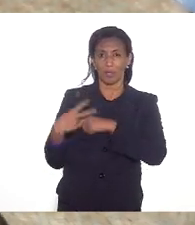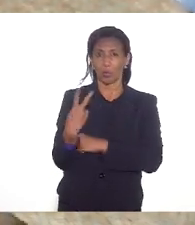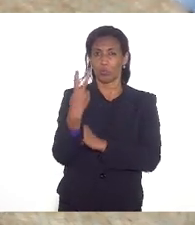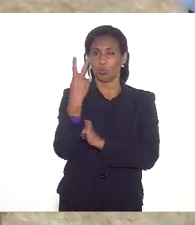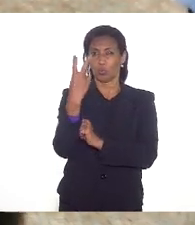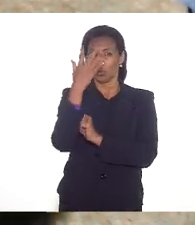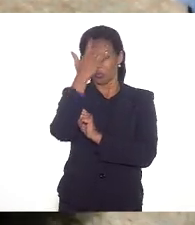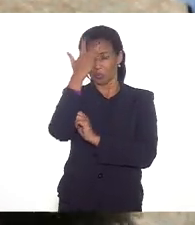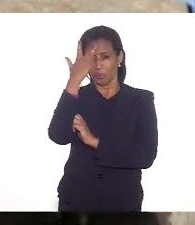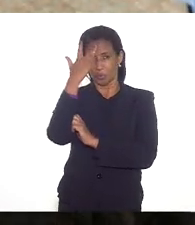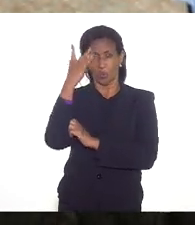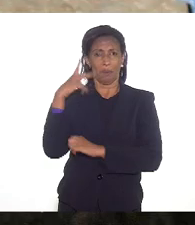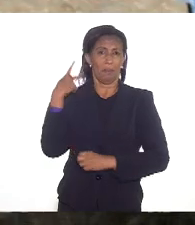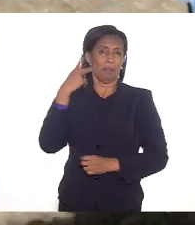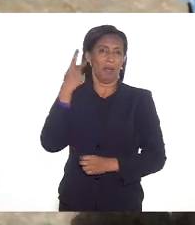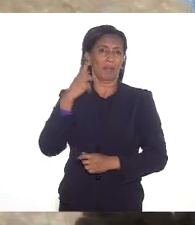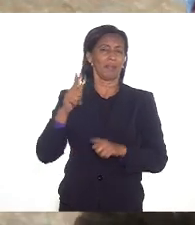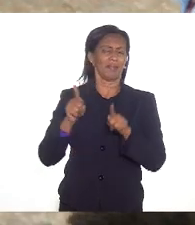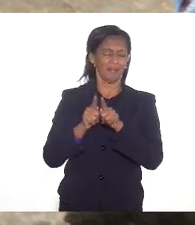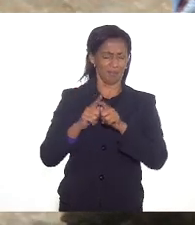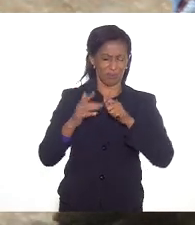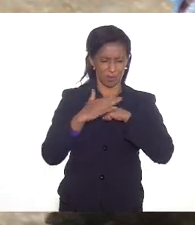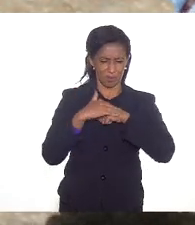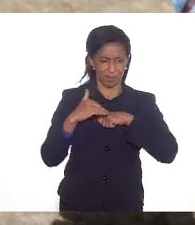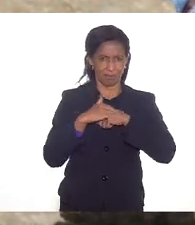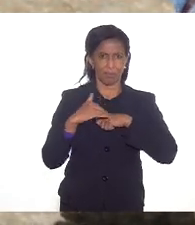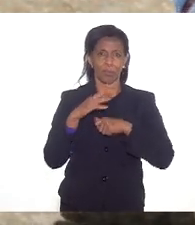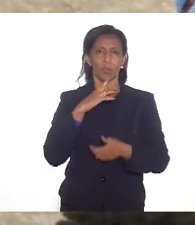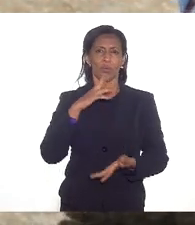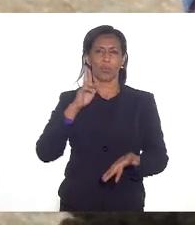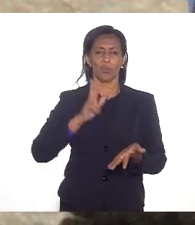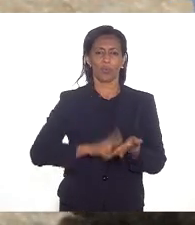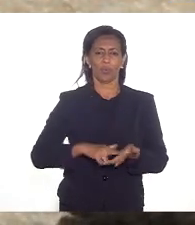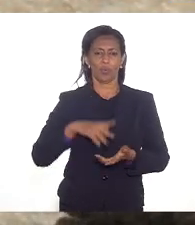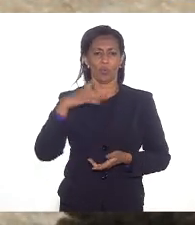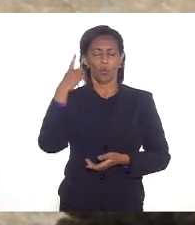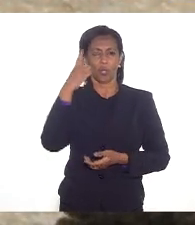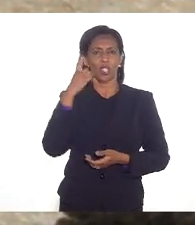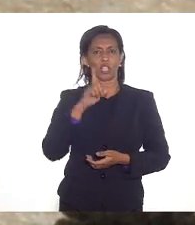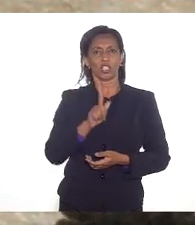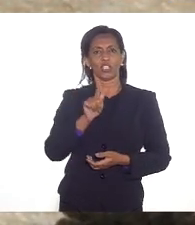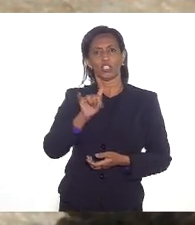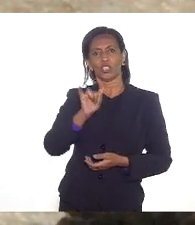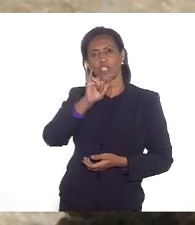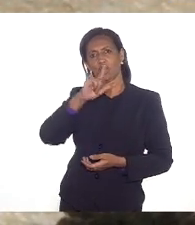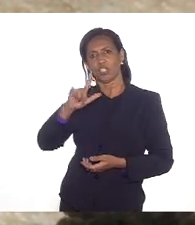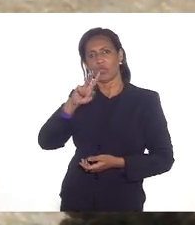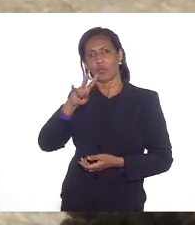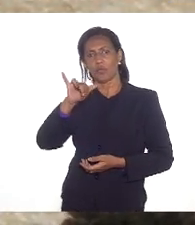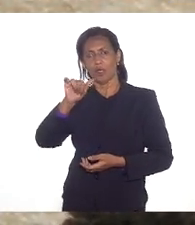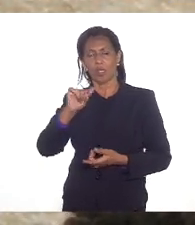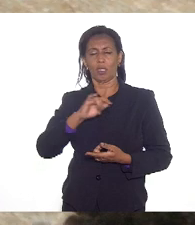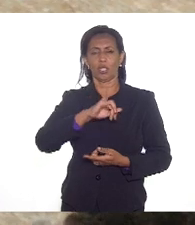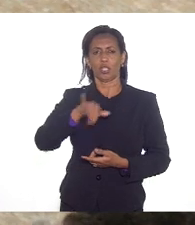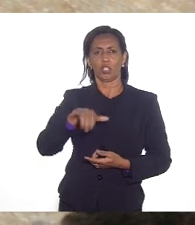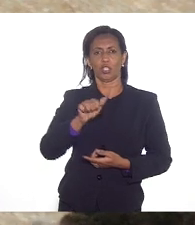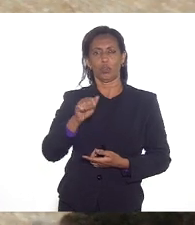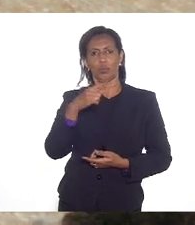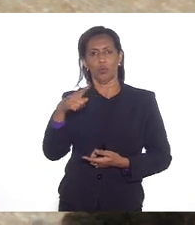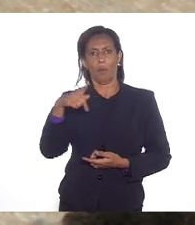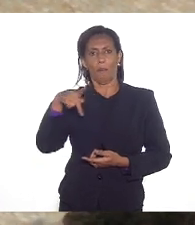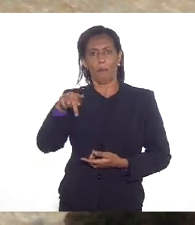dois parlamentares que merecem também o nosso carinho nosso reconhecimento Deputado Gil Viana Deputado João Peixoto